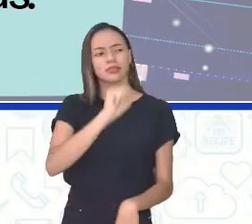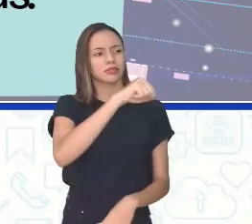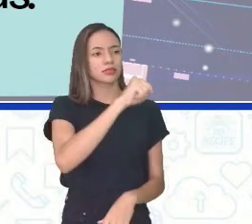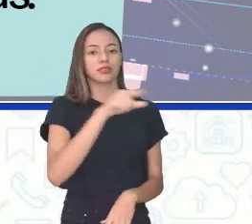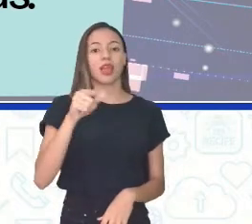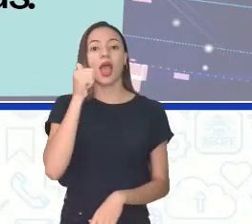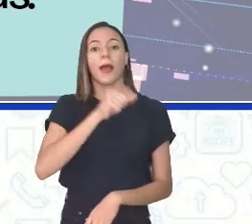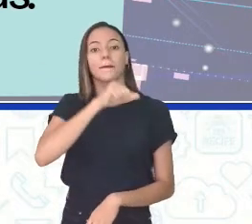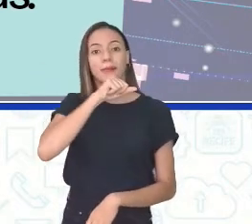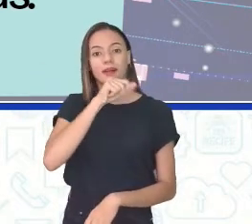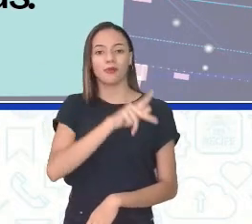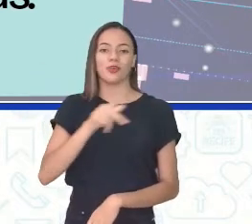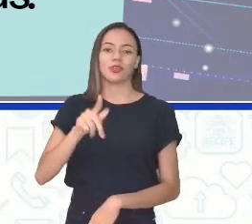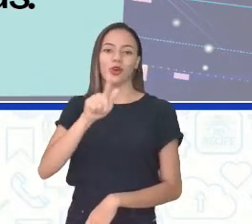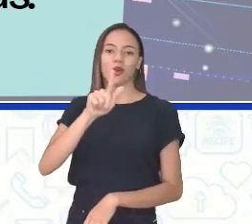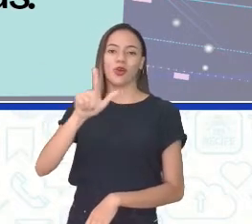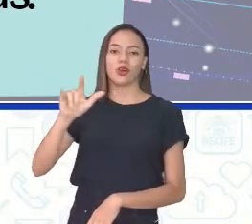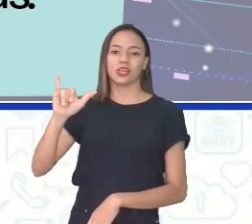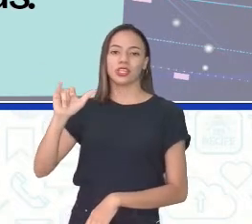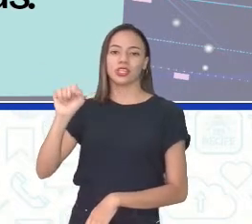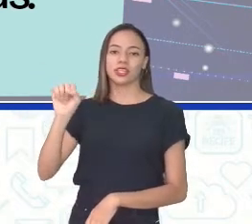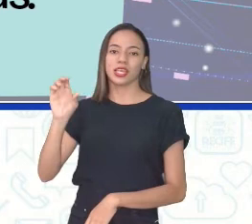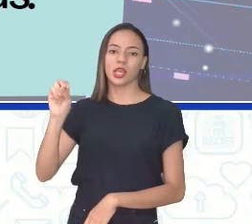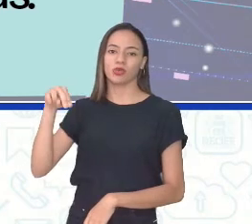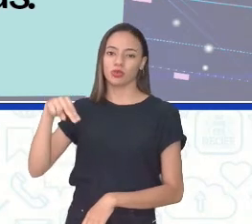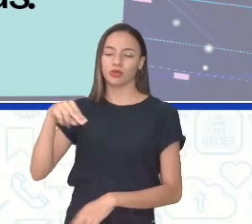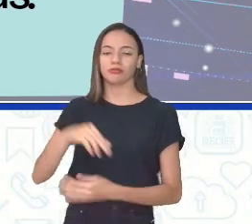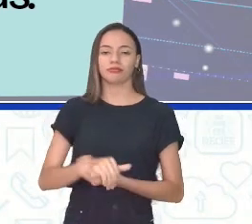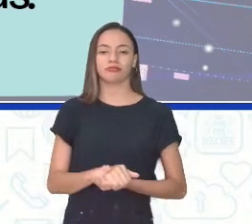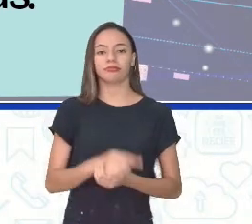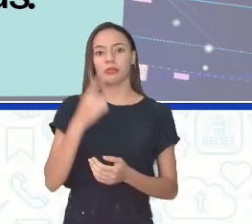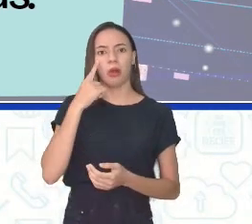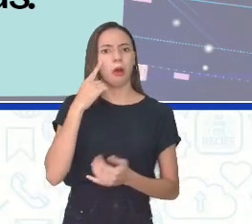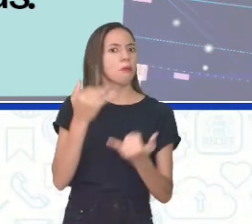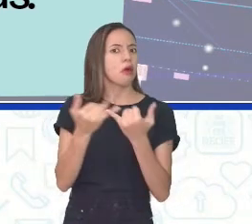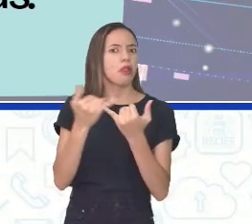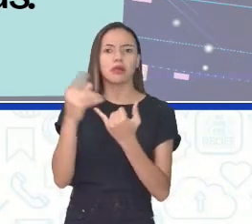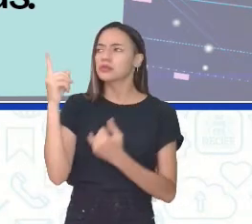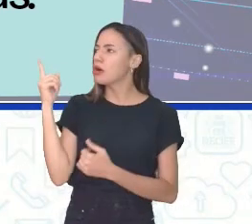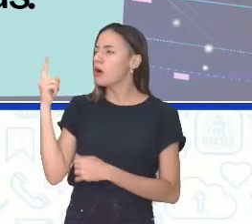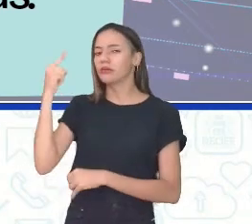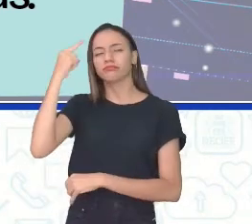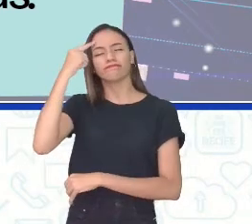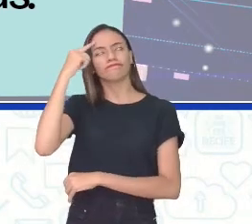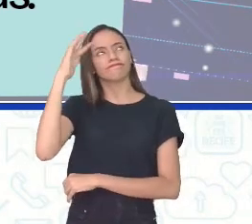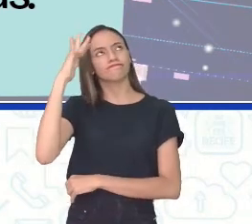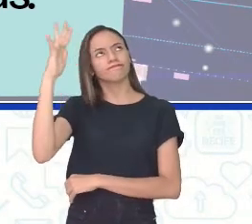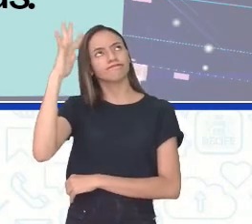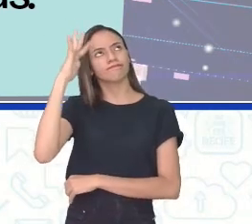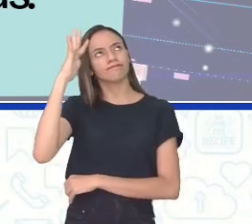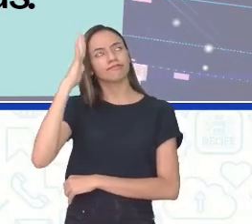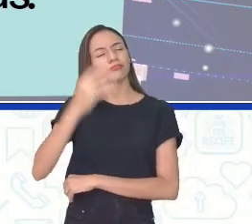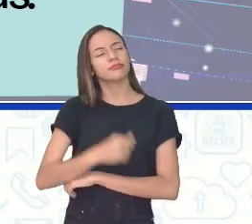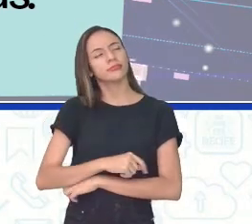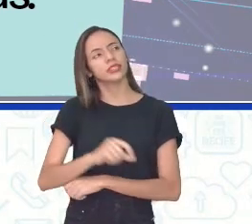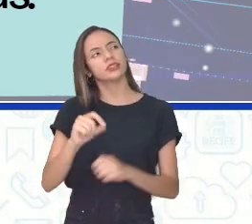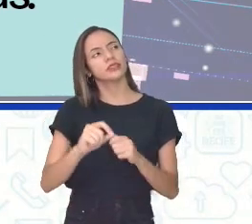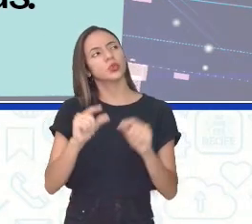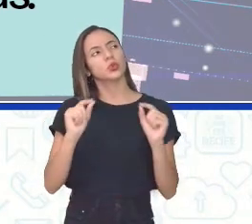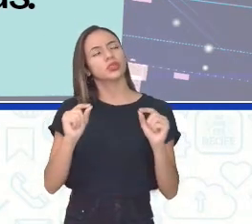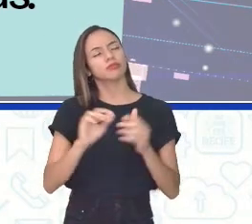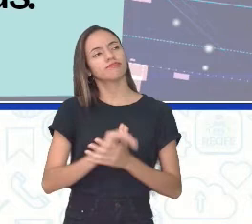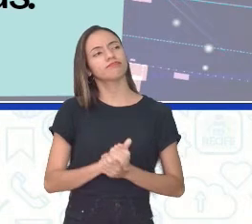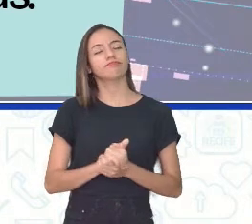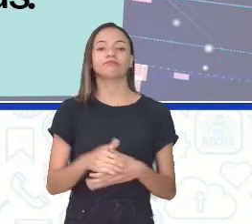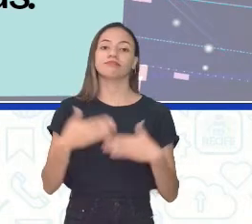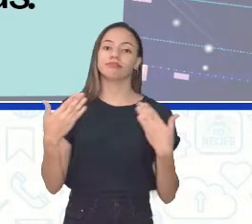professor Gilson, ela assiste às aulas. Assiste. Viu, Dona Cristina, o professor Gilson aí, ó, pensando na vida. E agora, o que é que eu faço? Então, como funciona